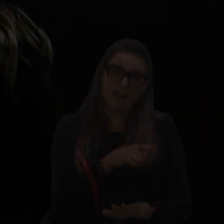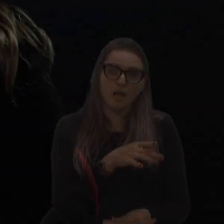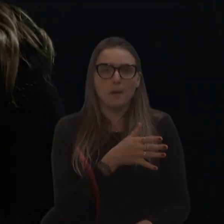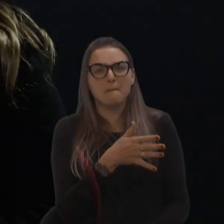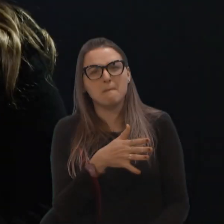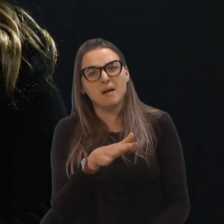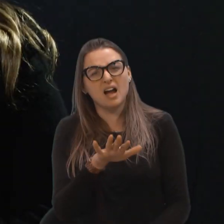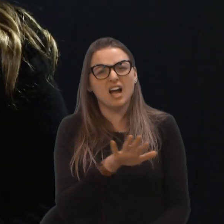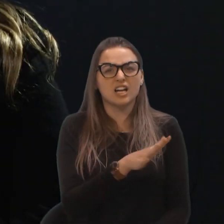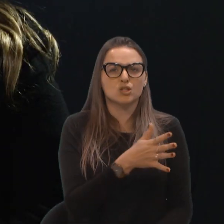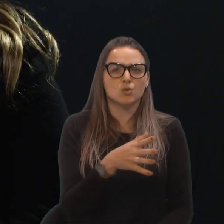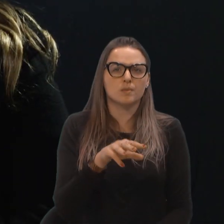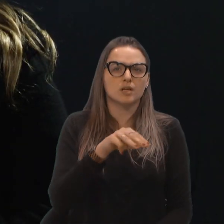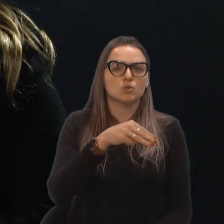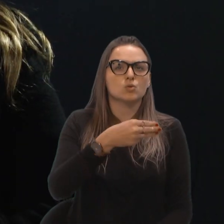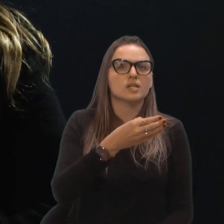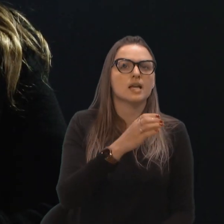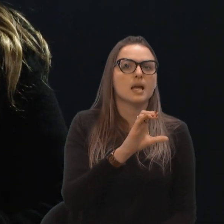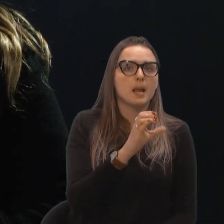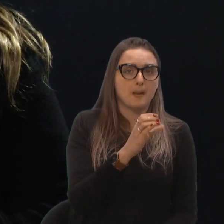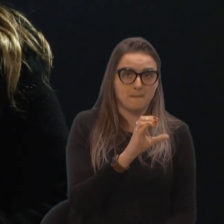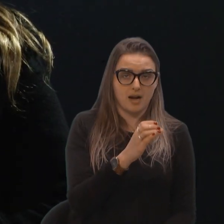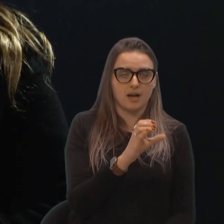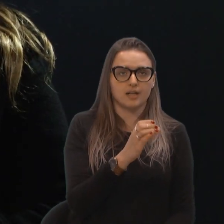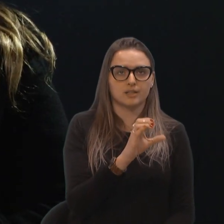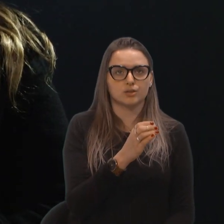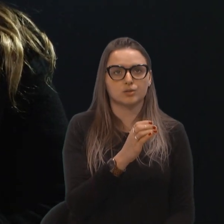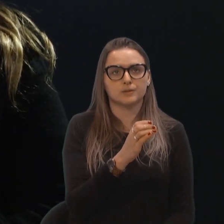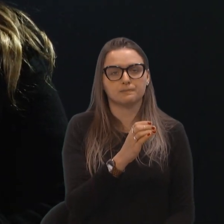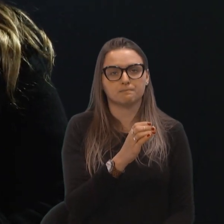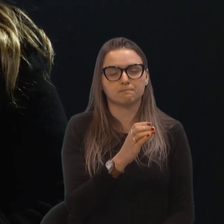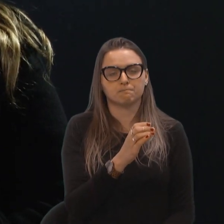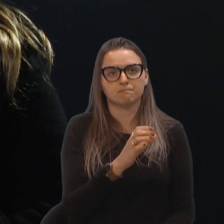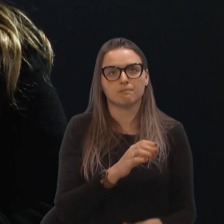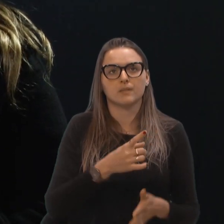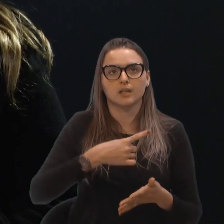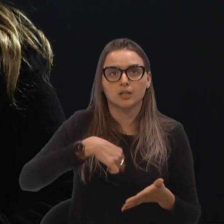A partir de meados de março, vamos dizer assim, né,